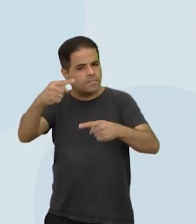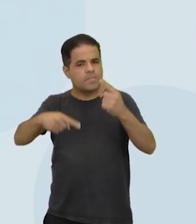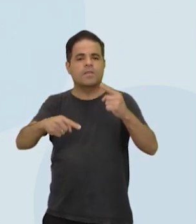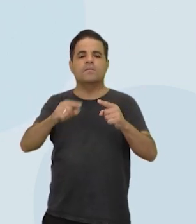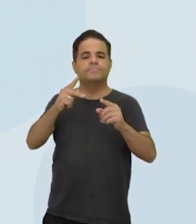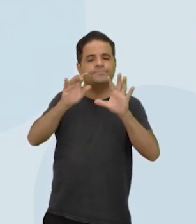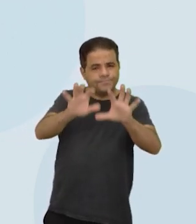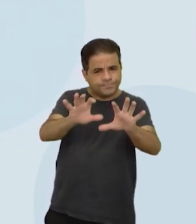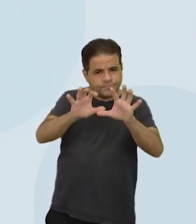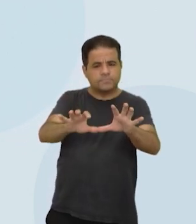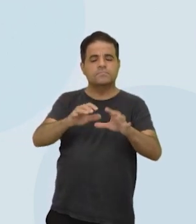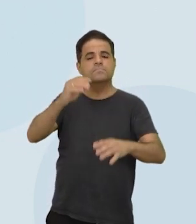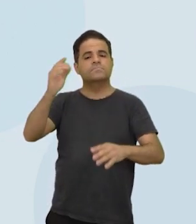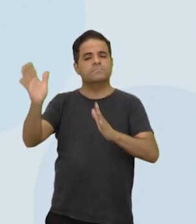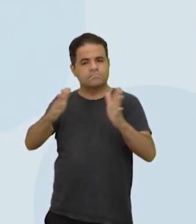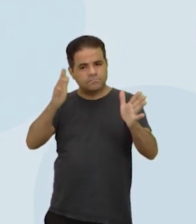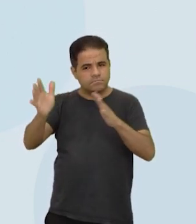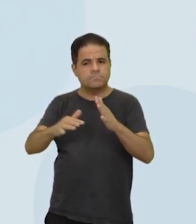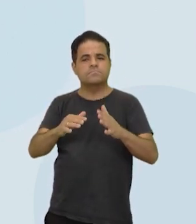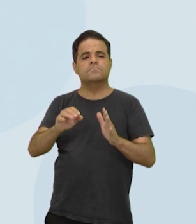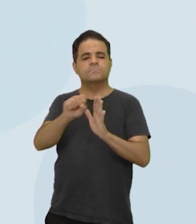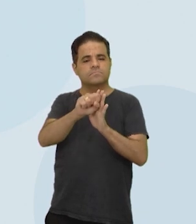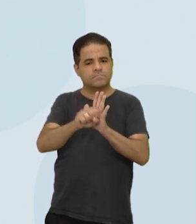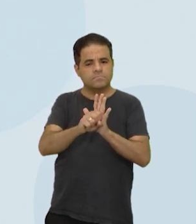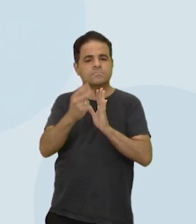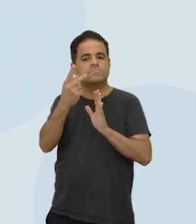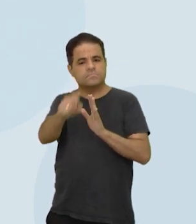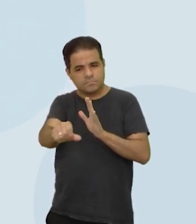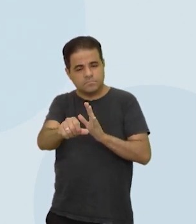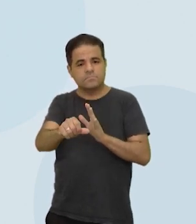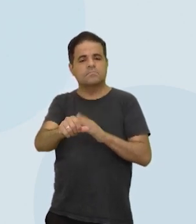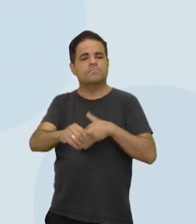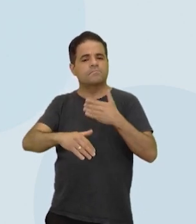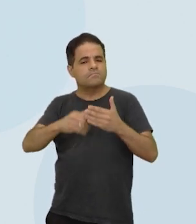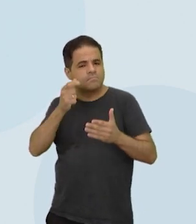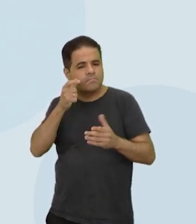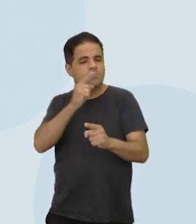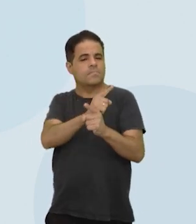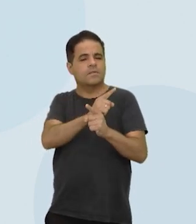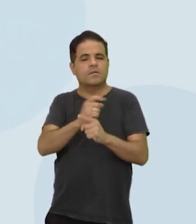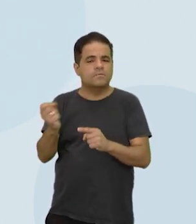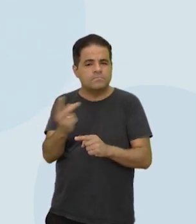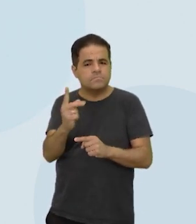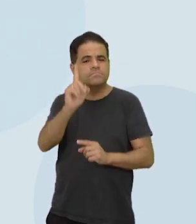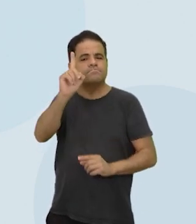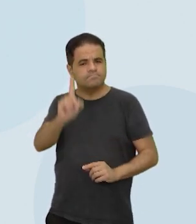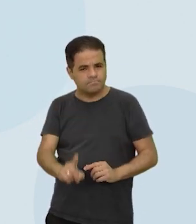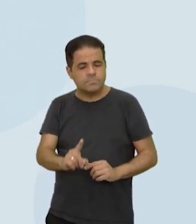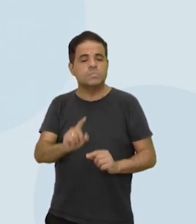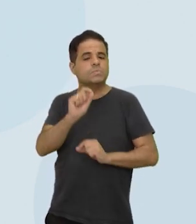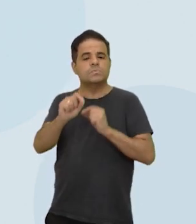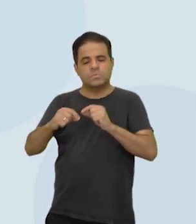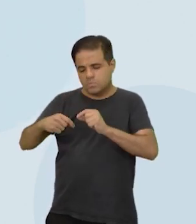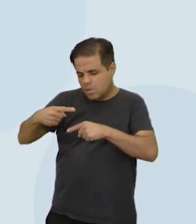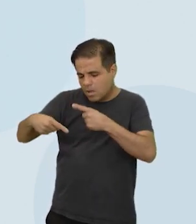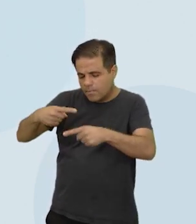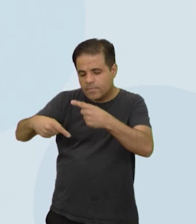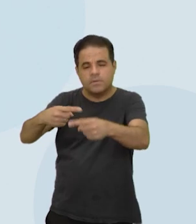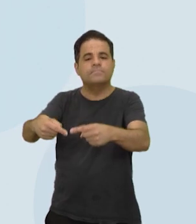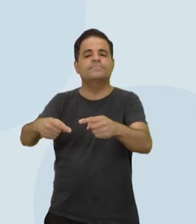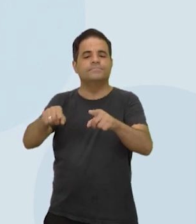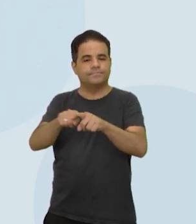as suas influências na produção literária do século XIX. Identificar como direitos e valores humanos são